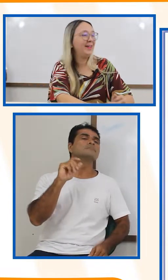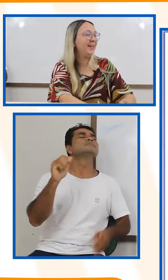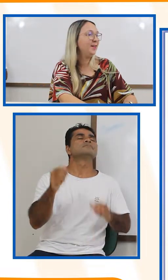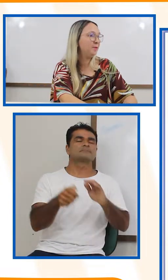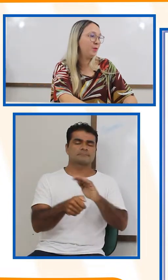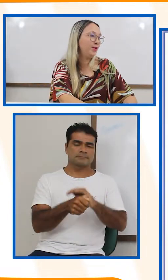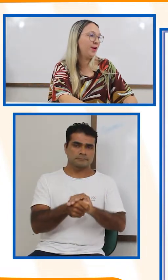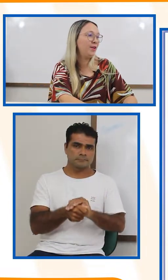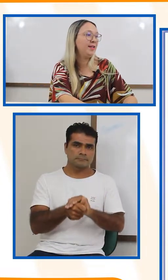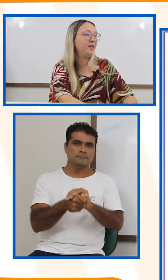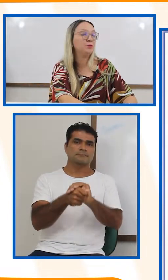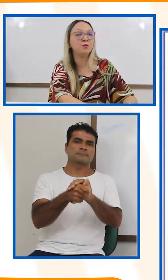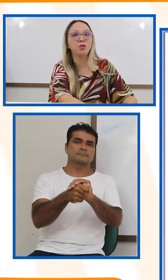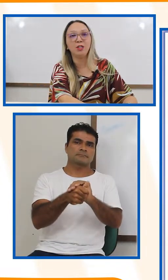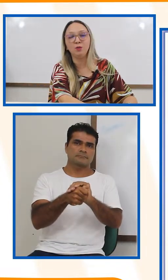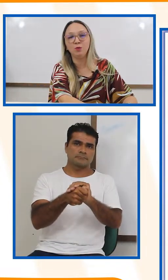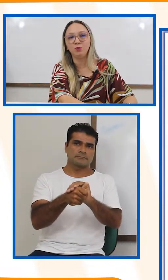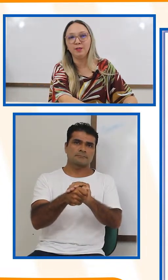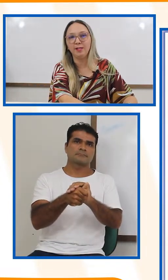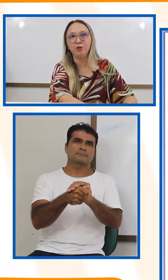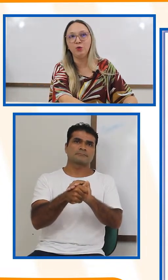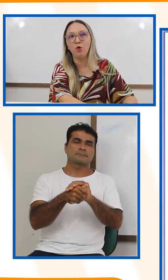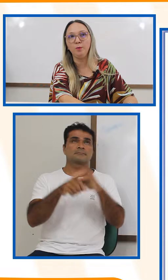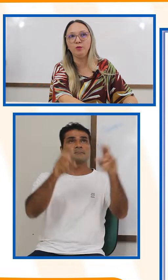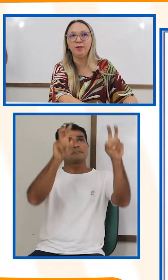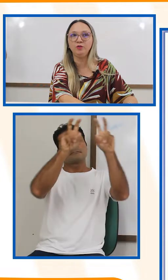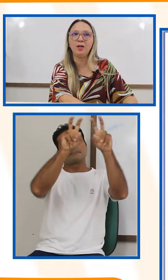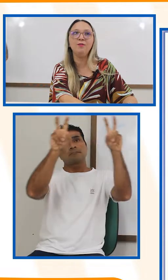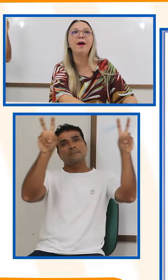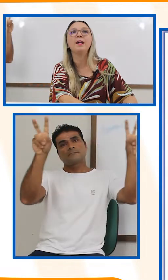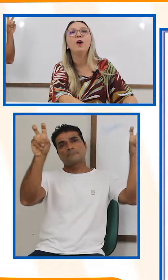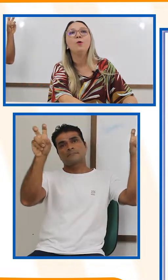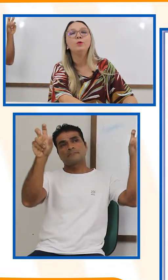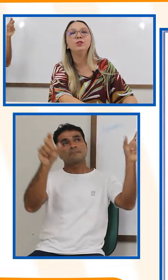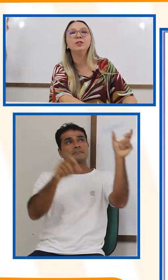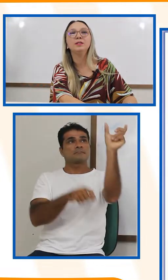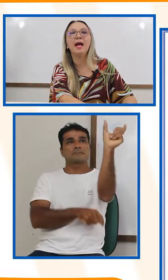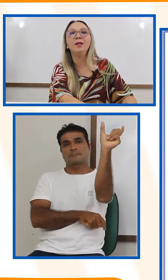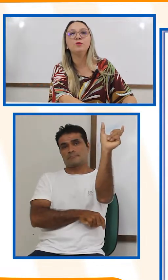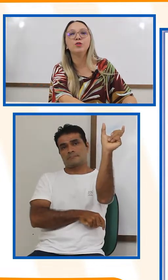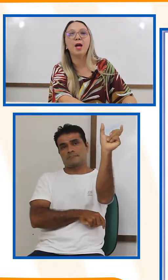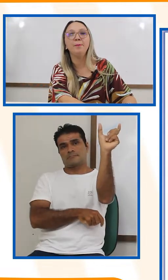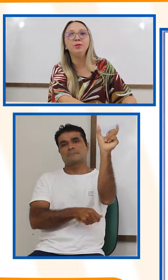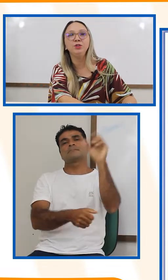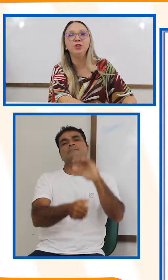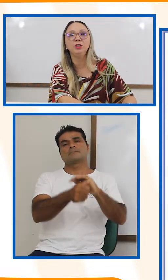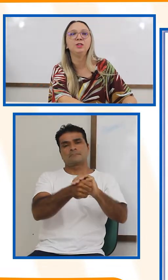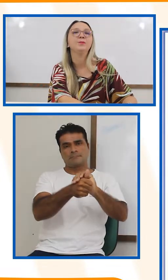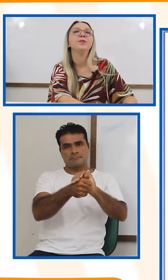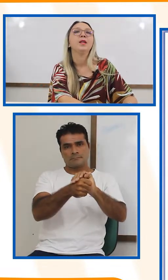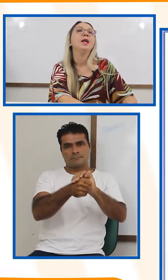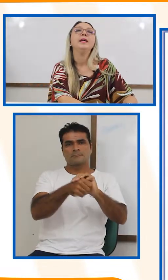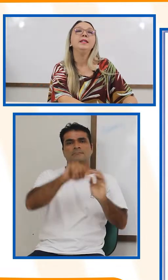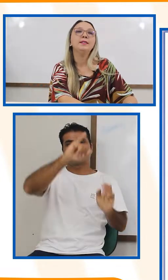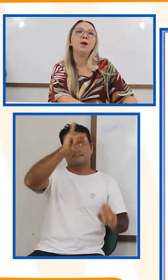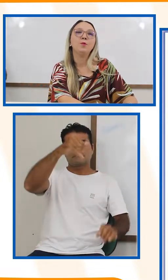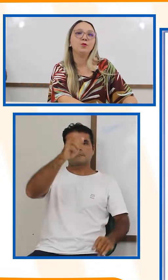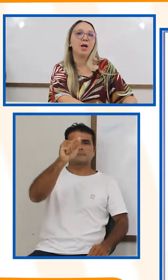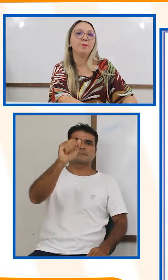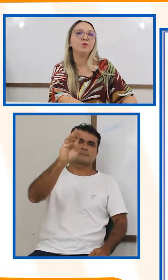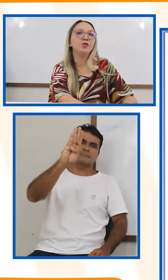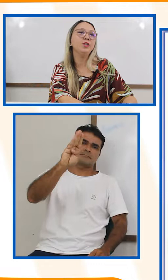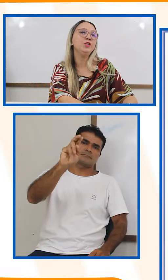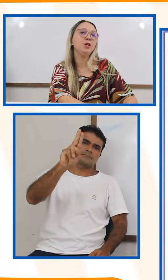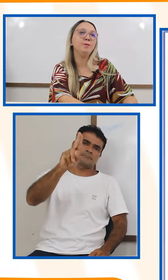jabuti, não era? Porque olha aqui, o título do texto, o nome do texto já fala. O jantar do jabuti. Então,